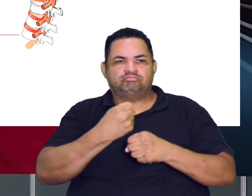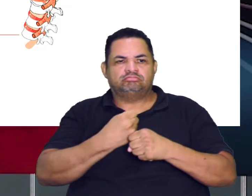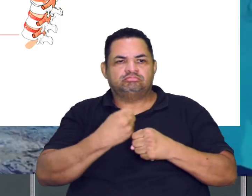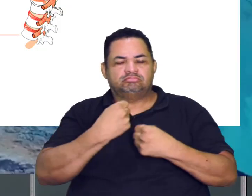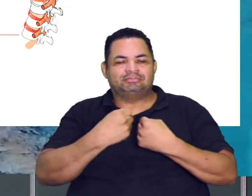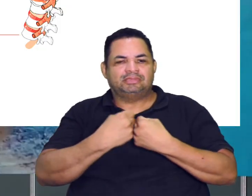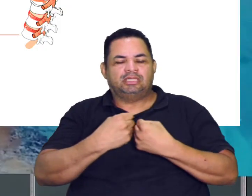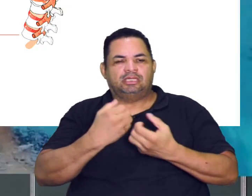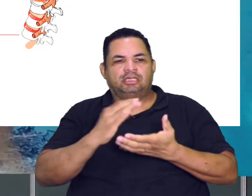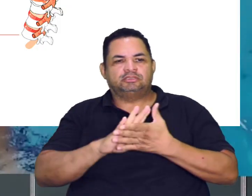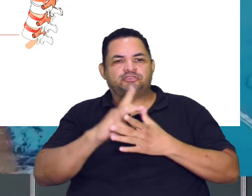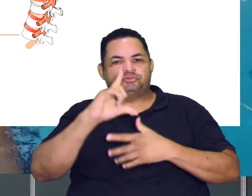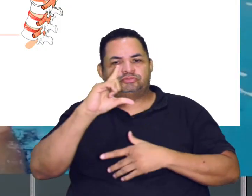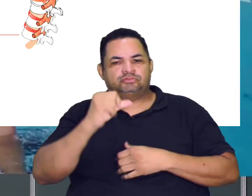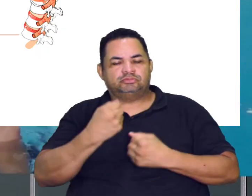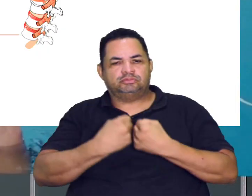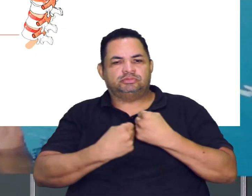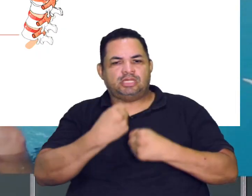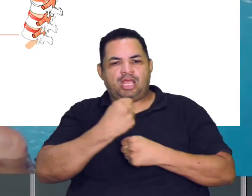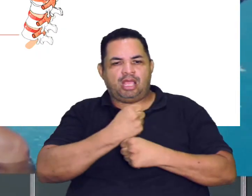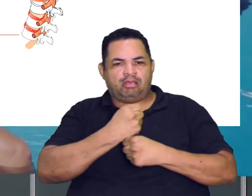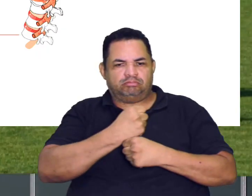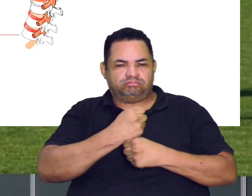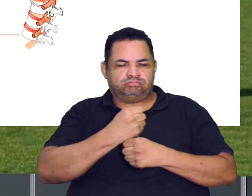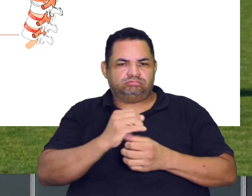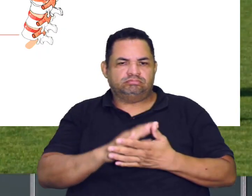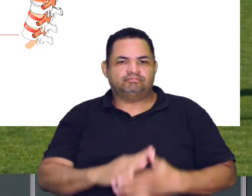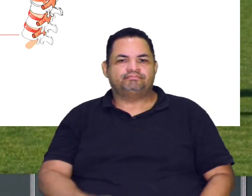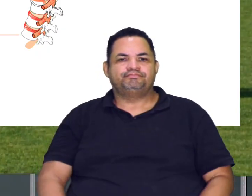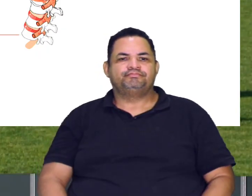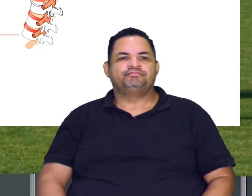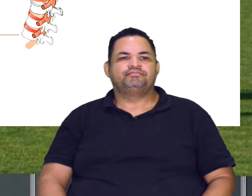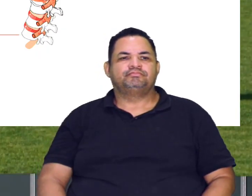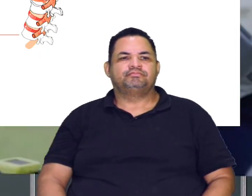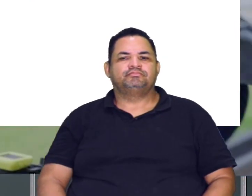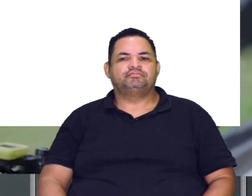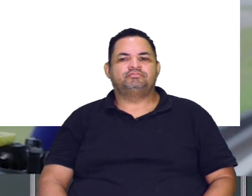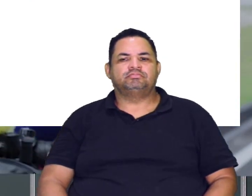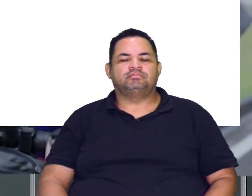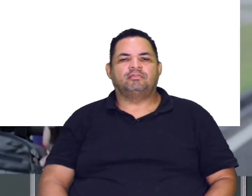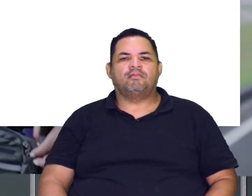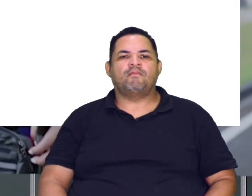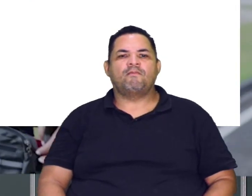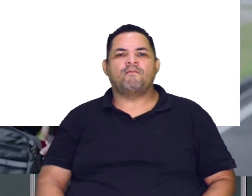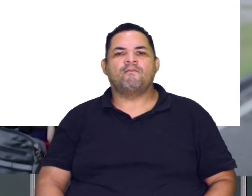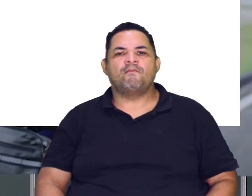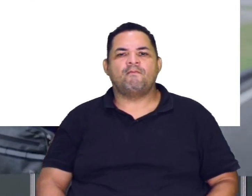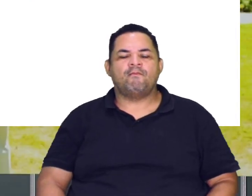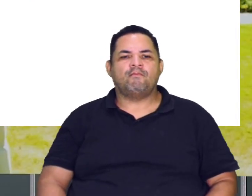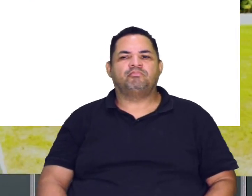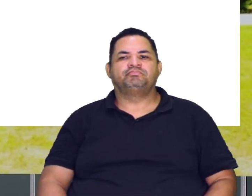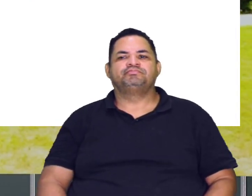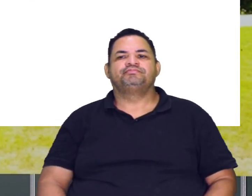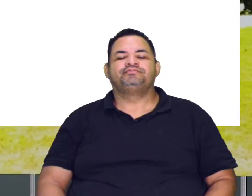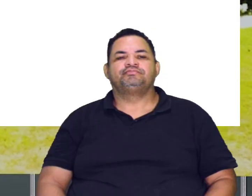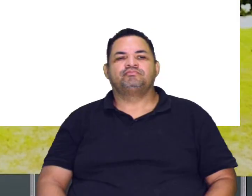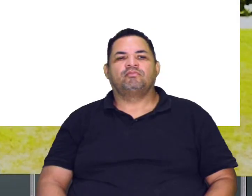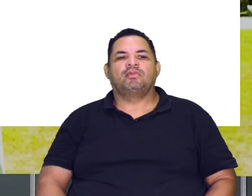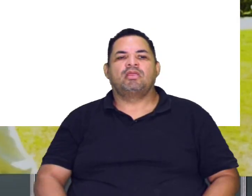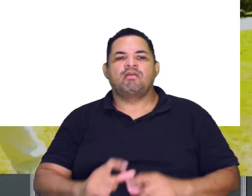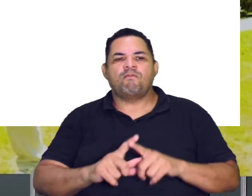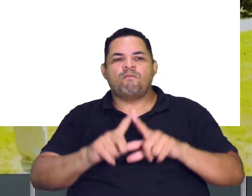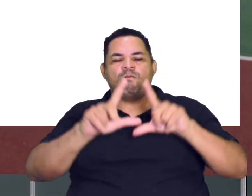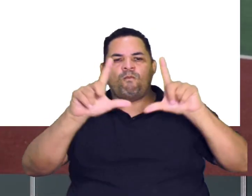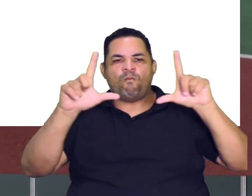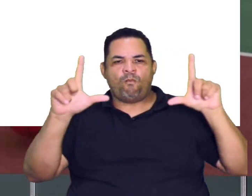impacto, tirar o atrito que teria de um osso com o outro. Tudo bem? Isso aí. E aí, agora eu vou abrir